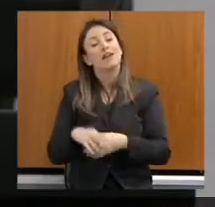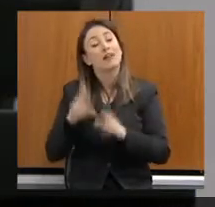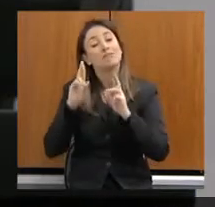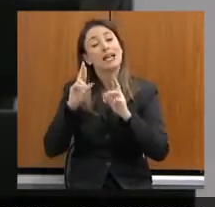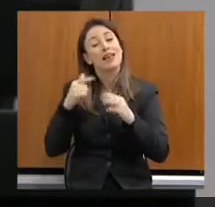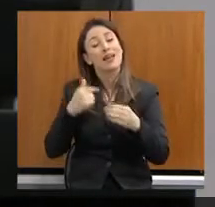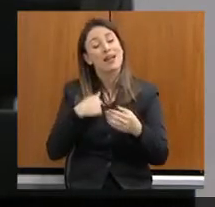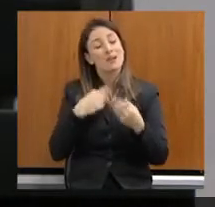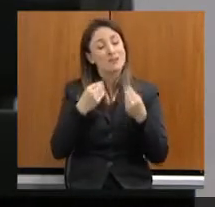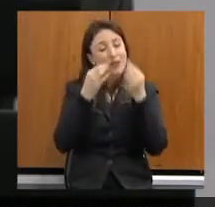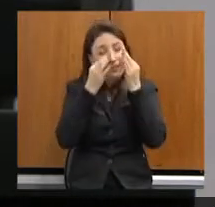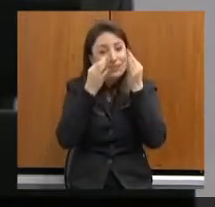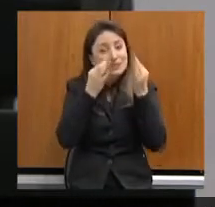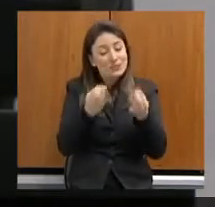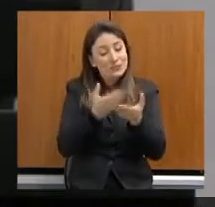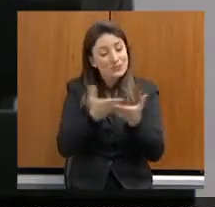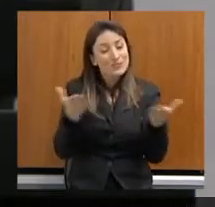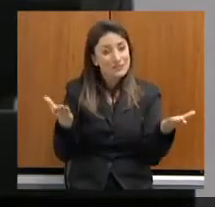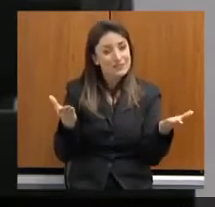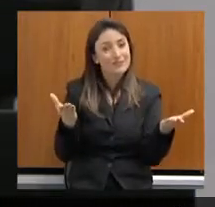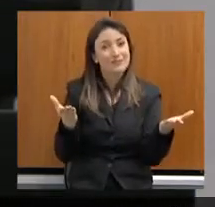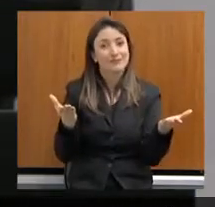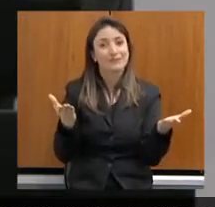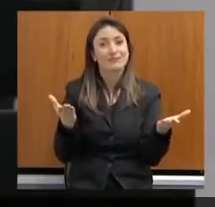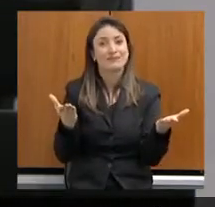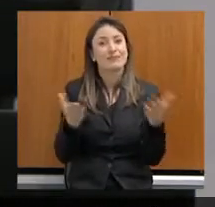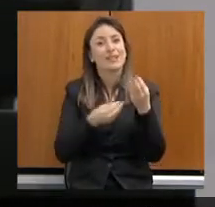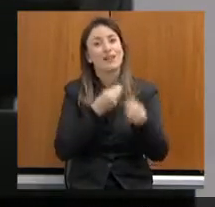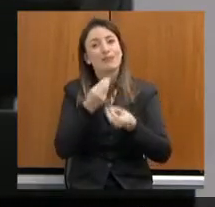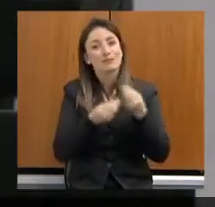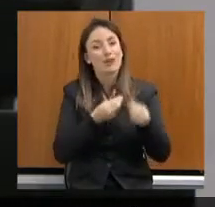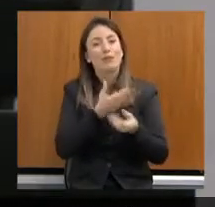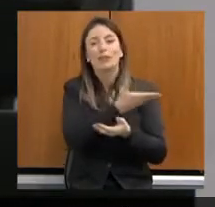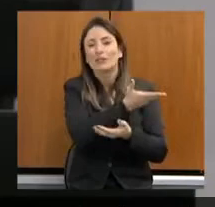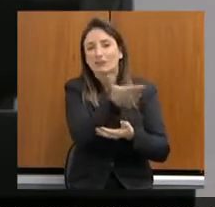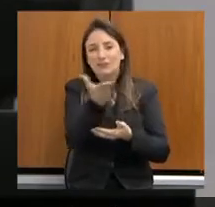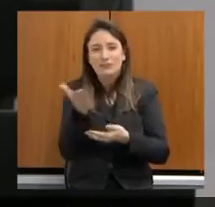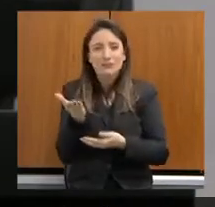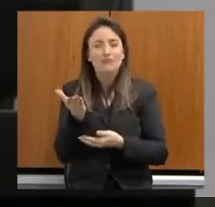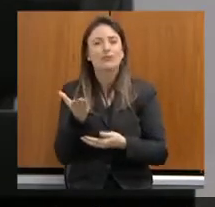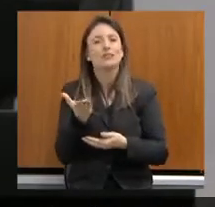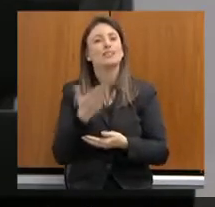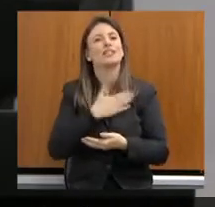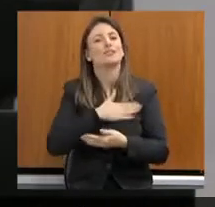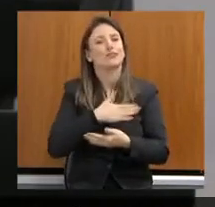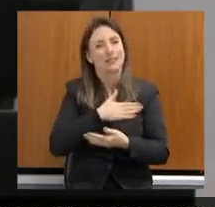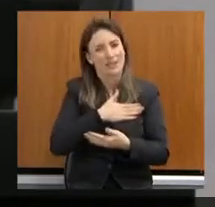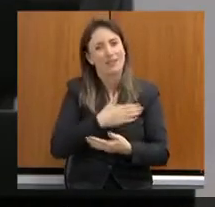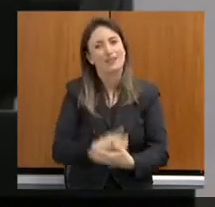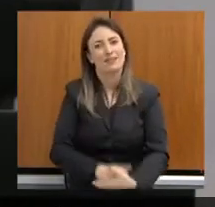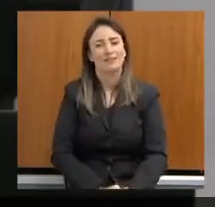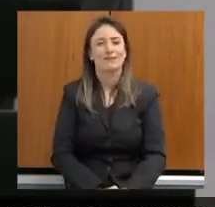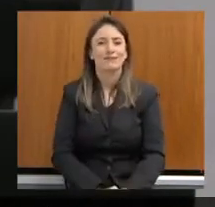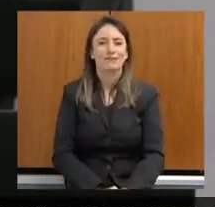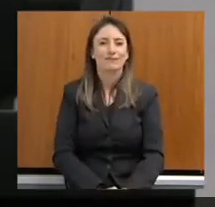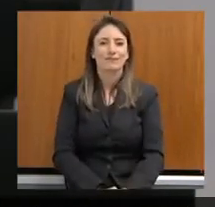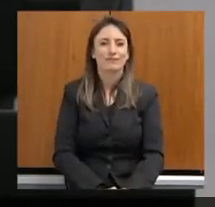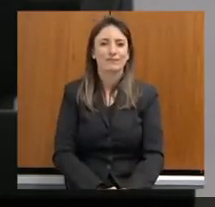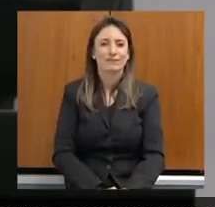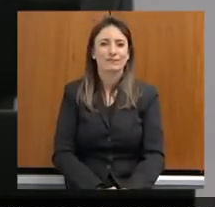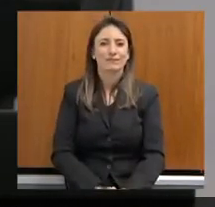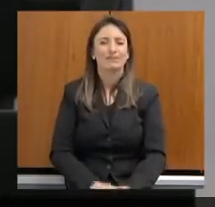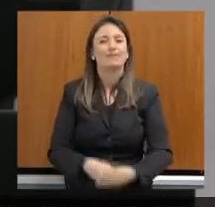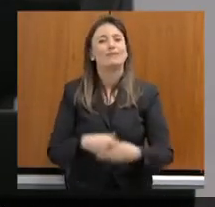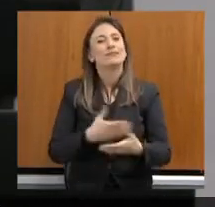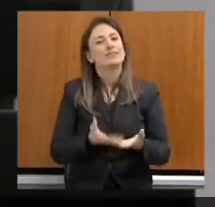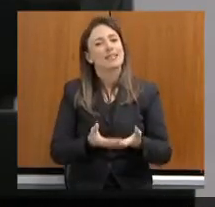atencioso é da forma que os senhores colegas coçaria de